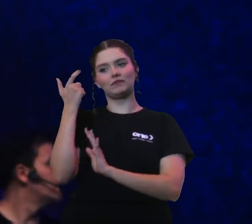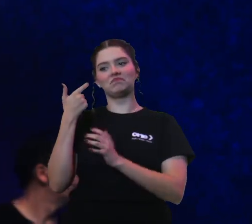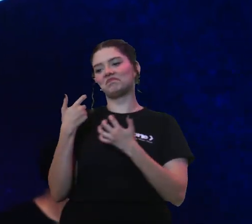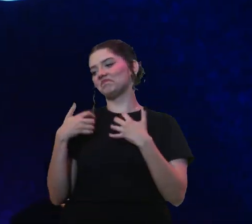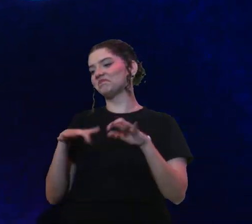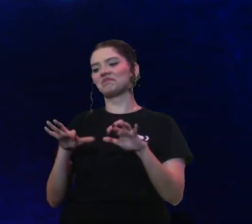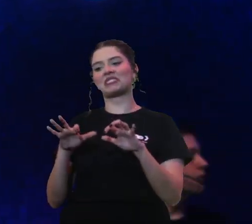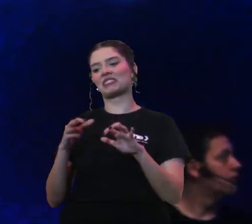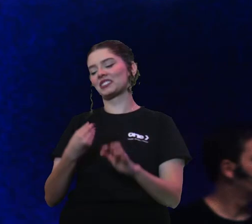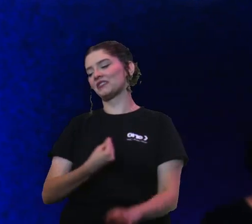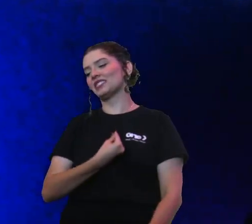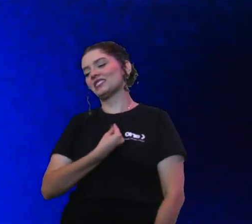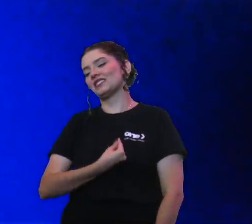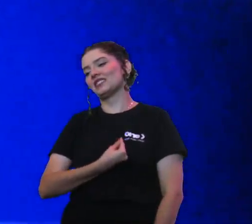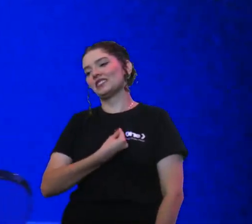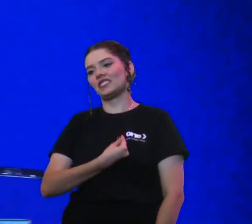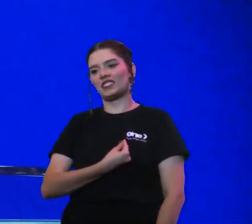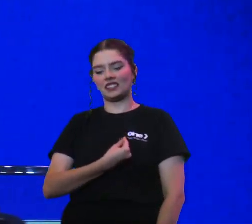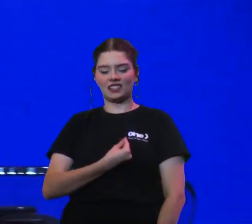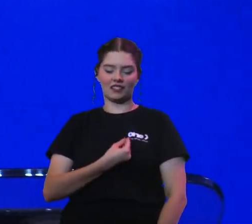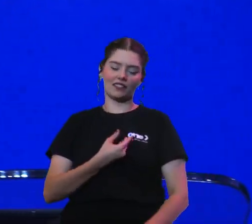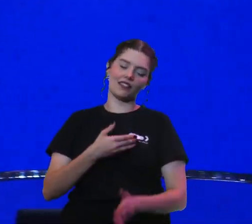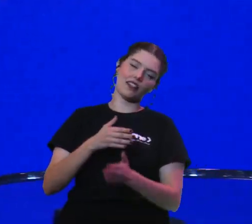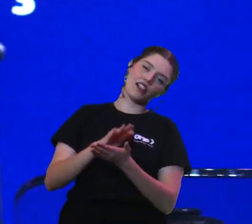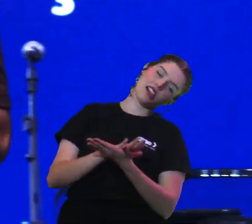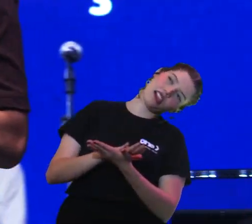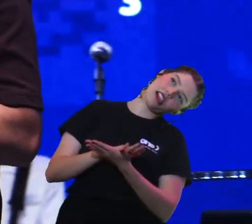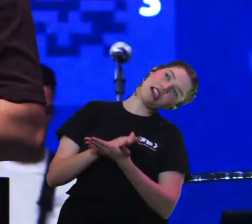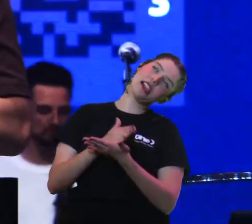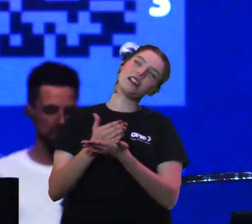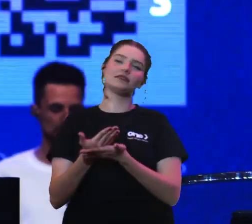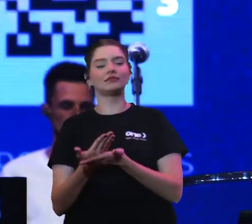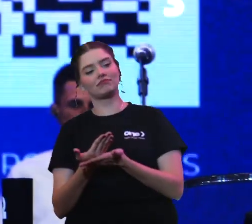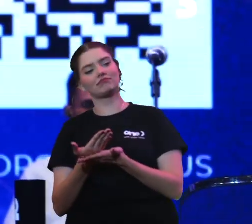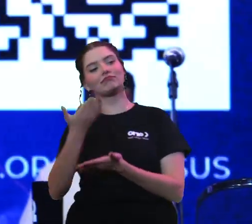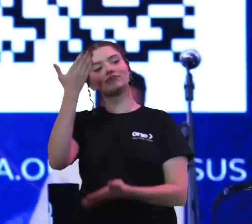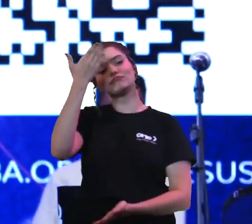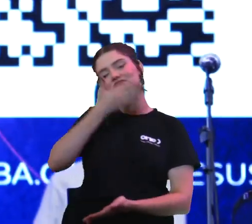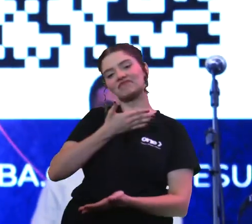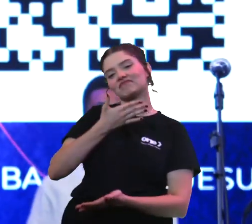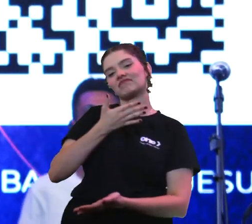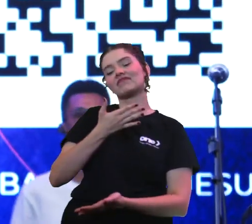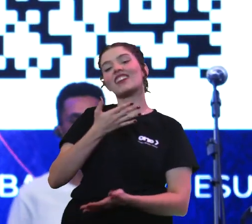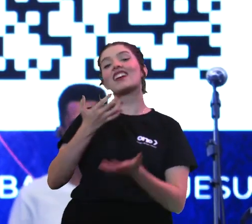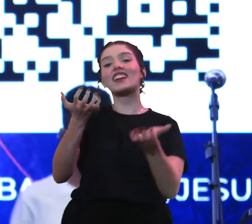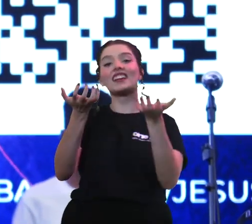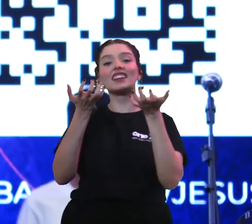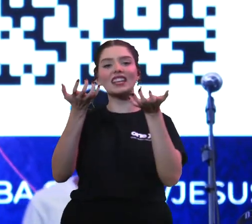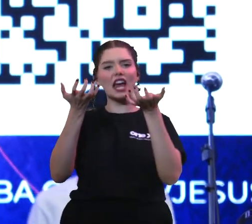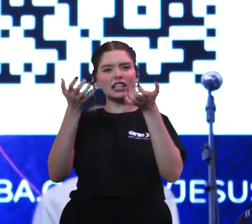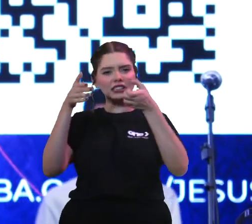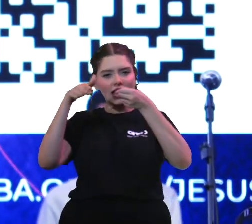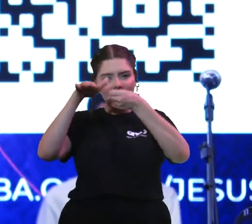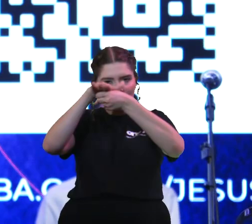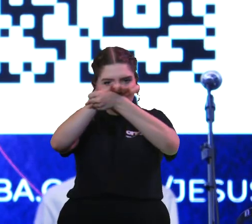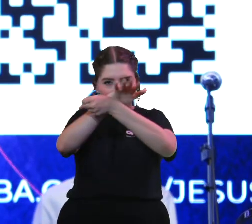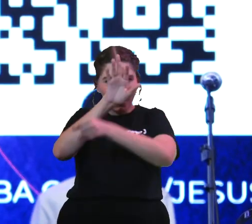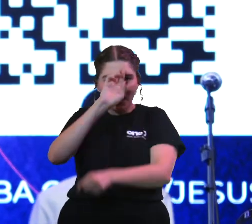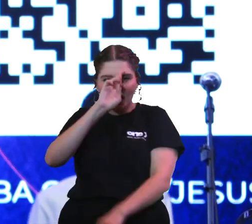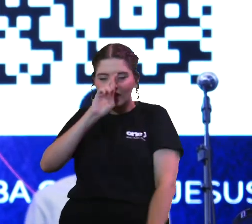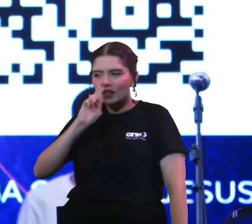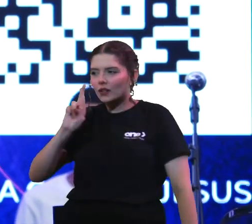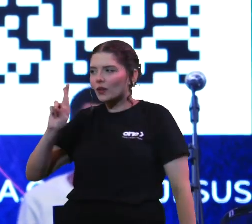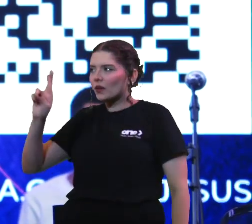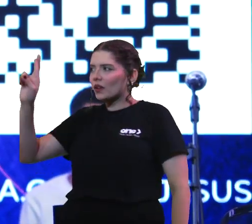mais viver uma apatia espiritual, que não querem mais viver de aparências, mas querem ser cheios do Senhor, e por onde passam